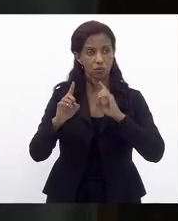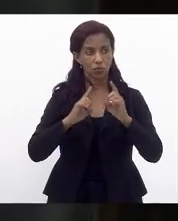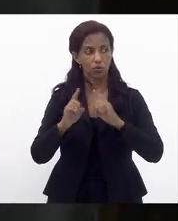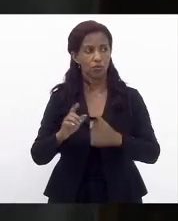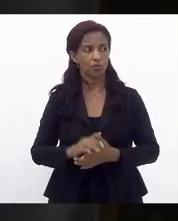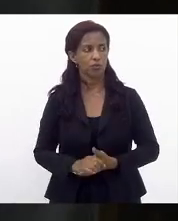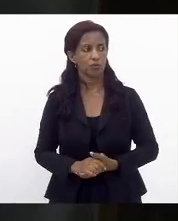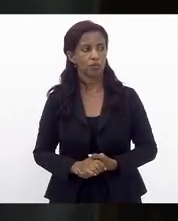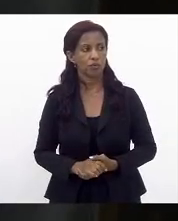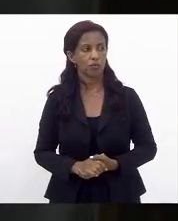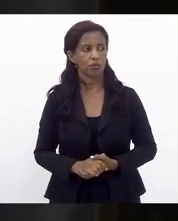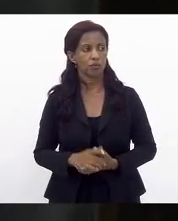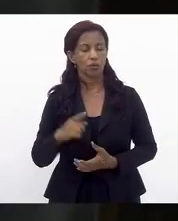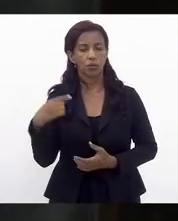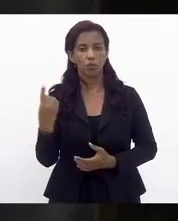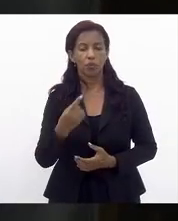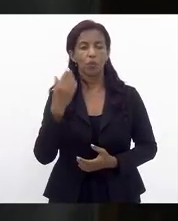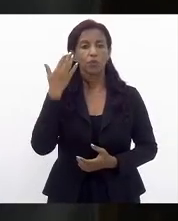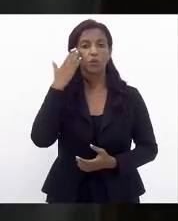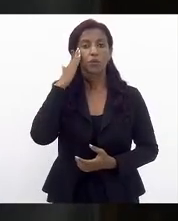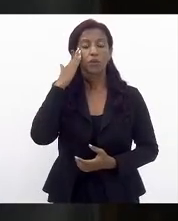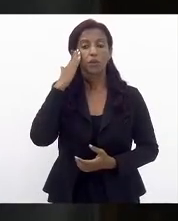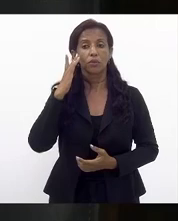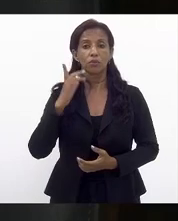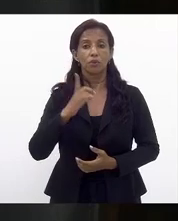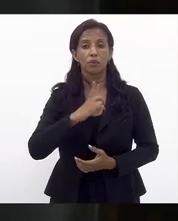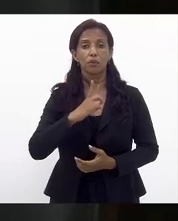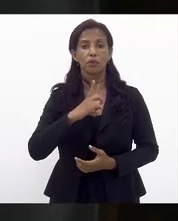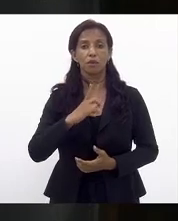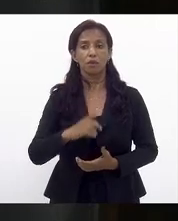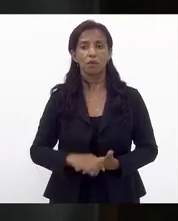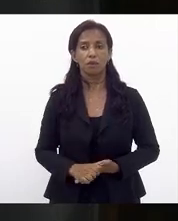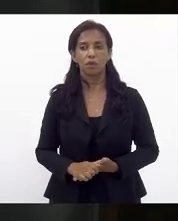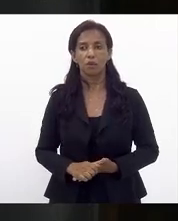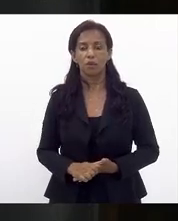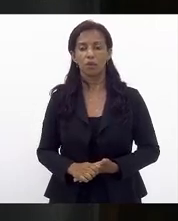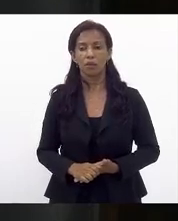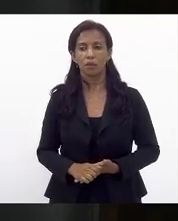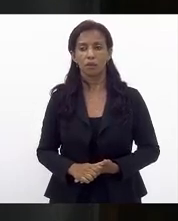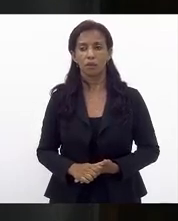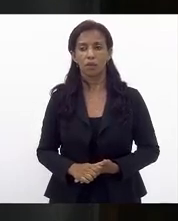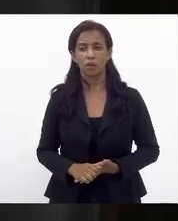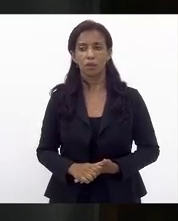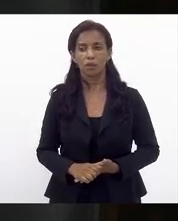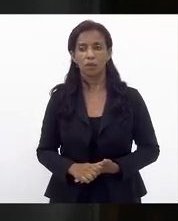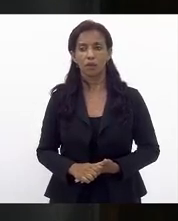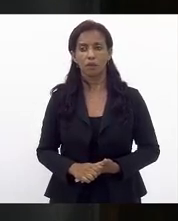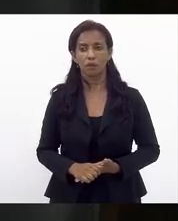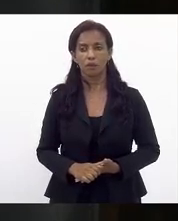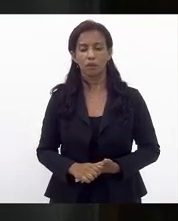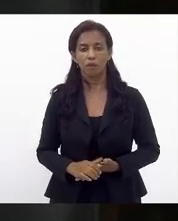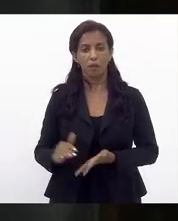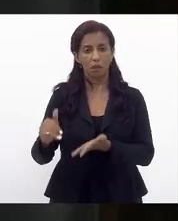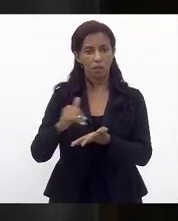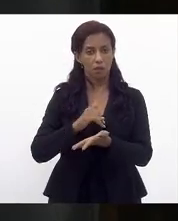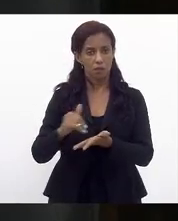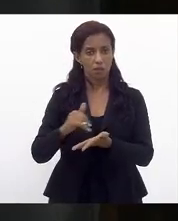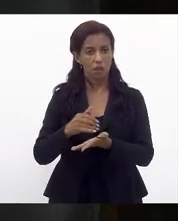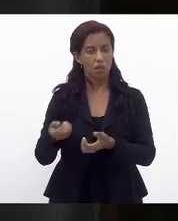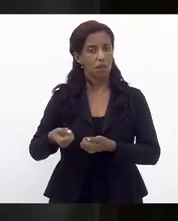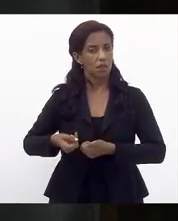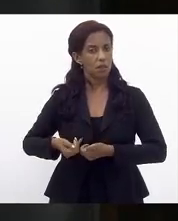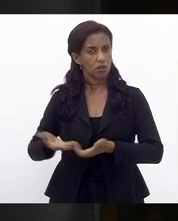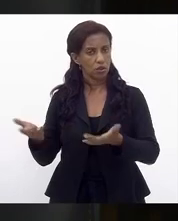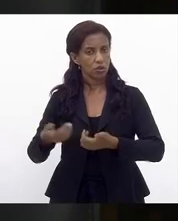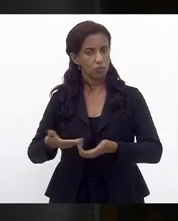é o nosso entendimento é que as secretarias e as